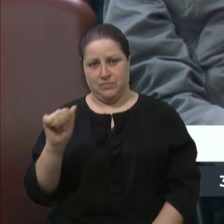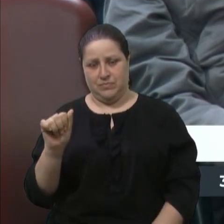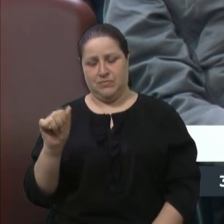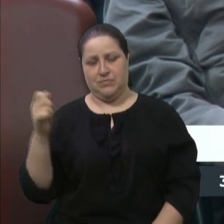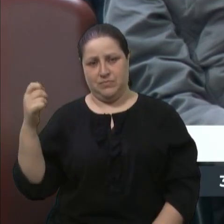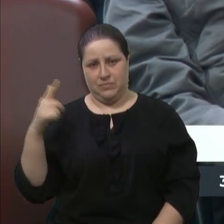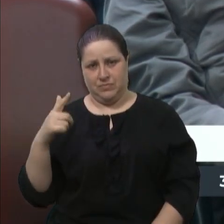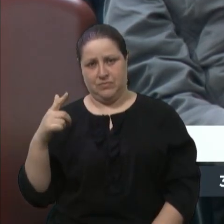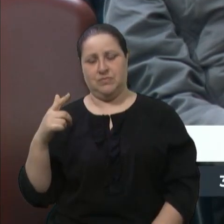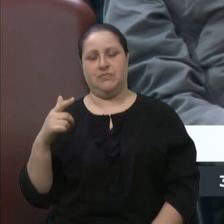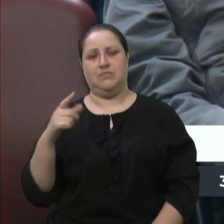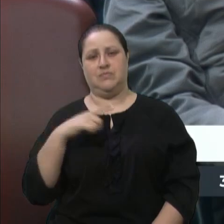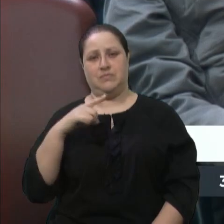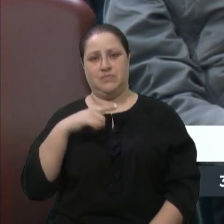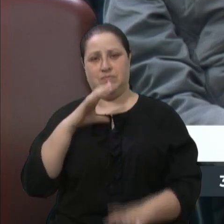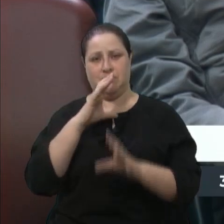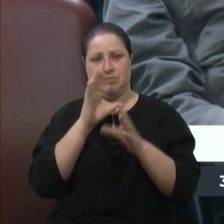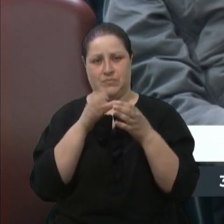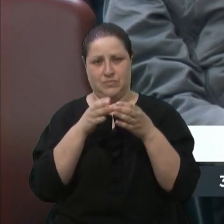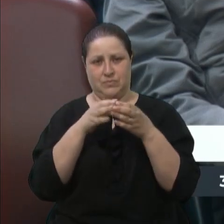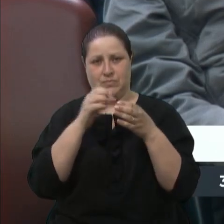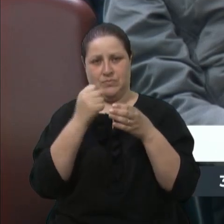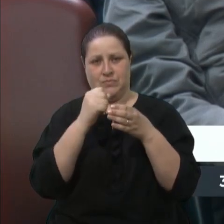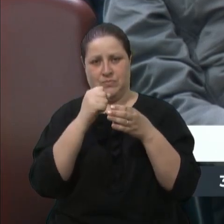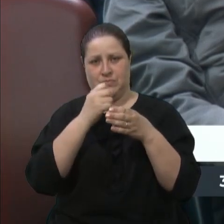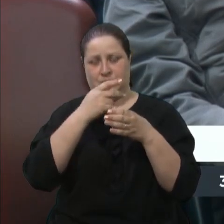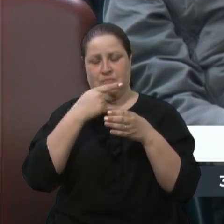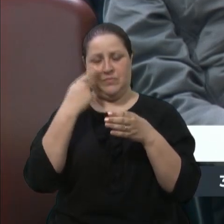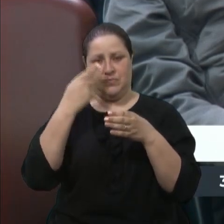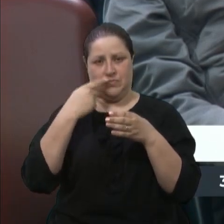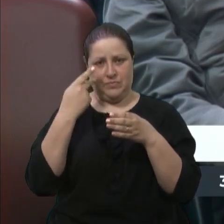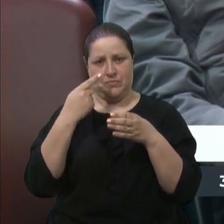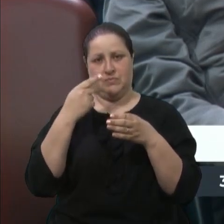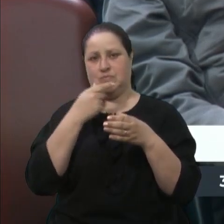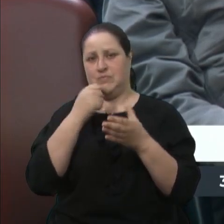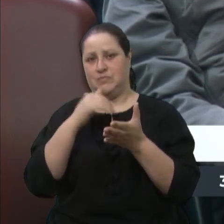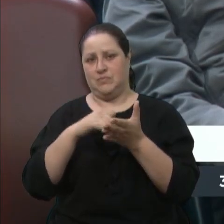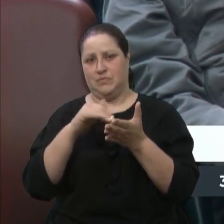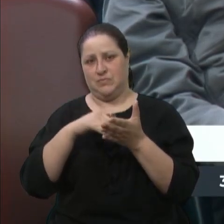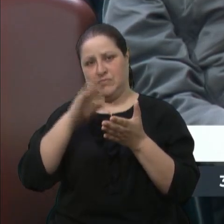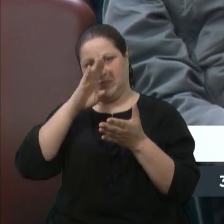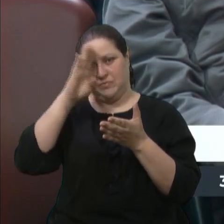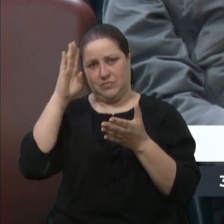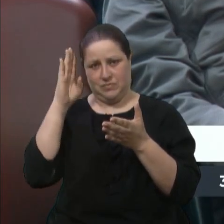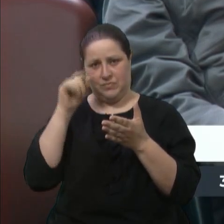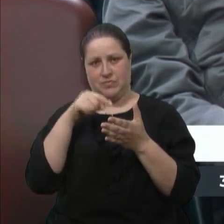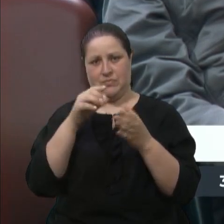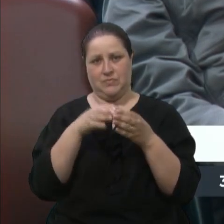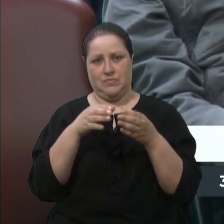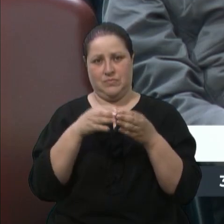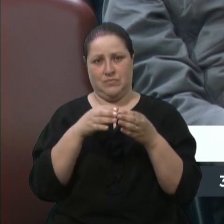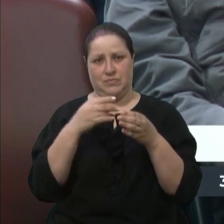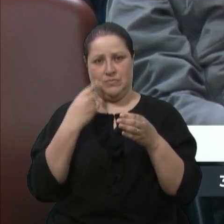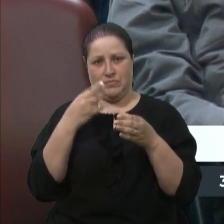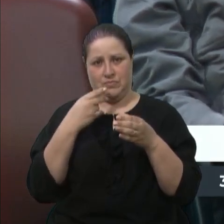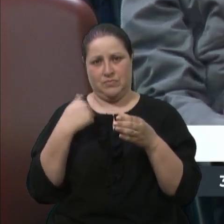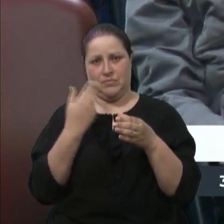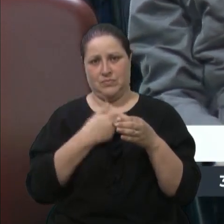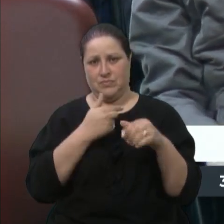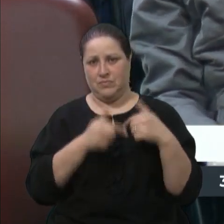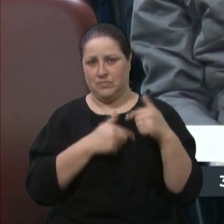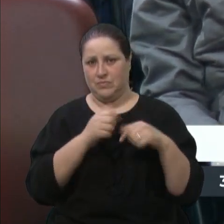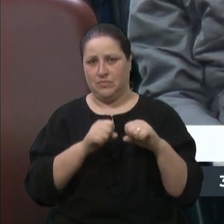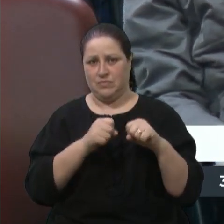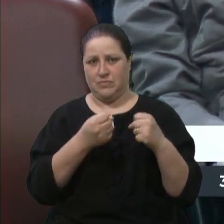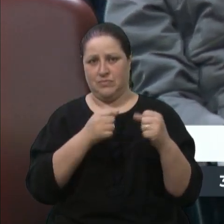Bressan é o secretário dessa Frente Parlamentar, onde estamos trabalhando fortemente para, na